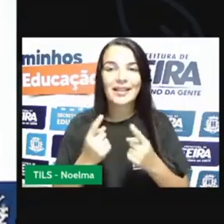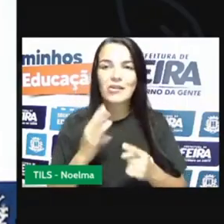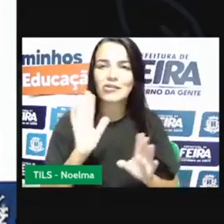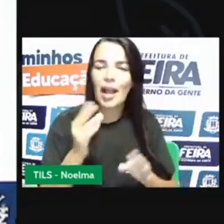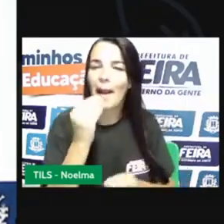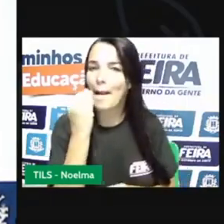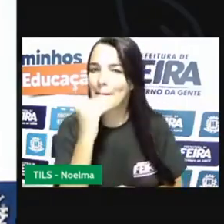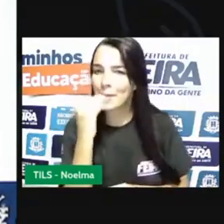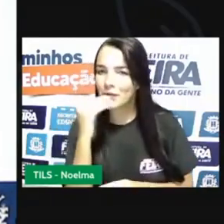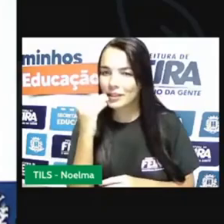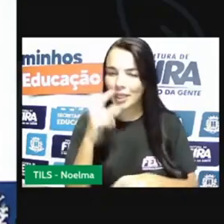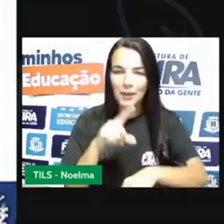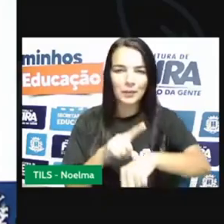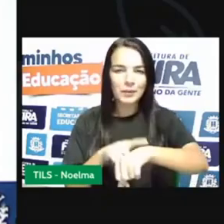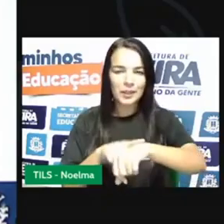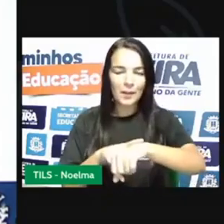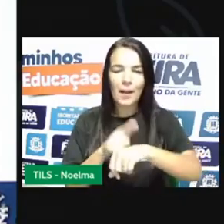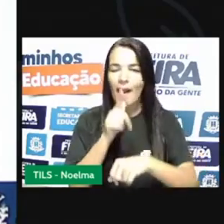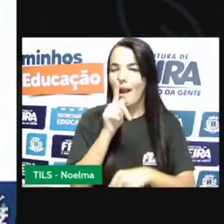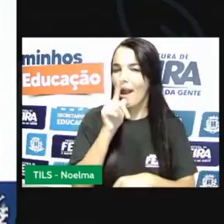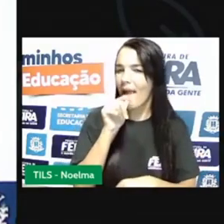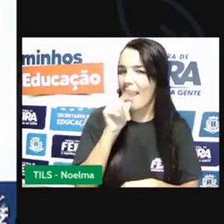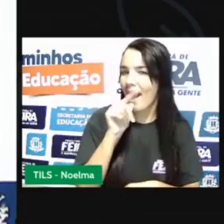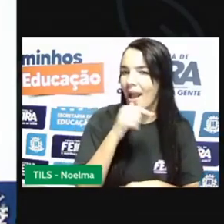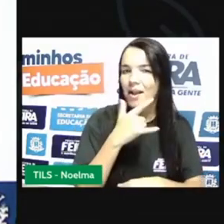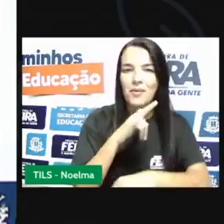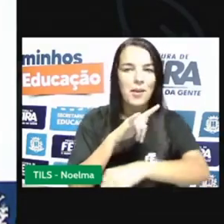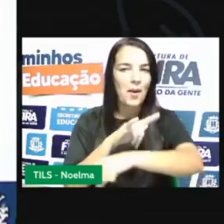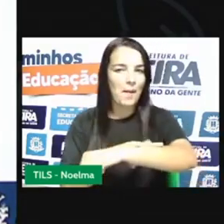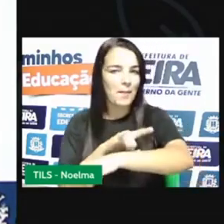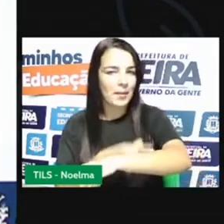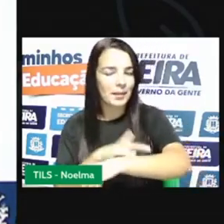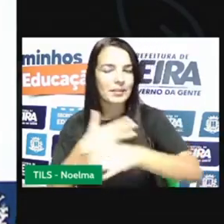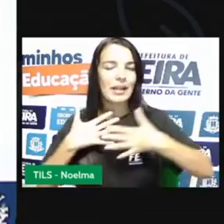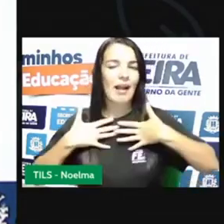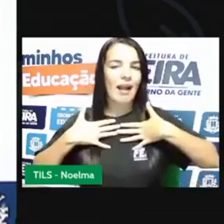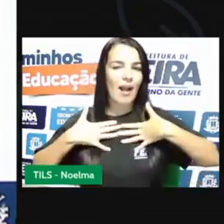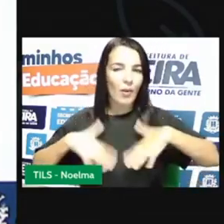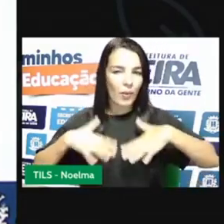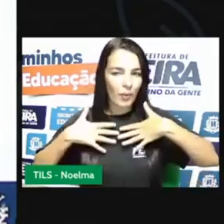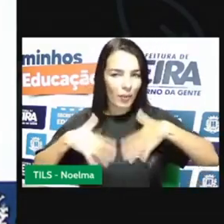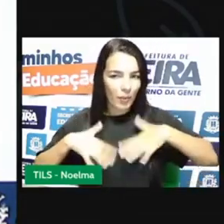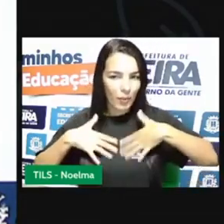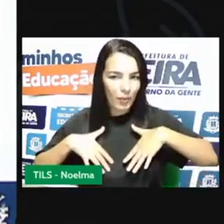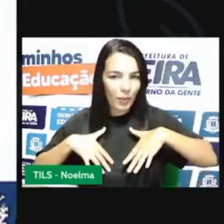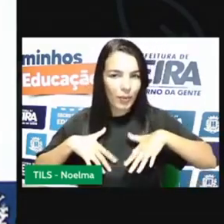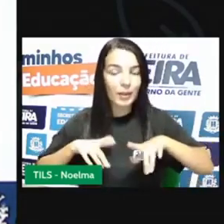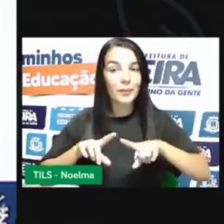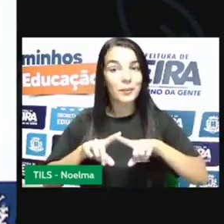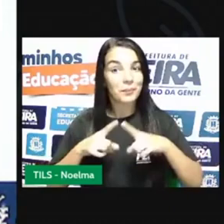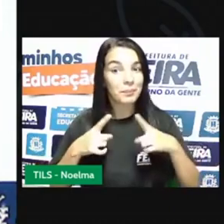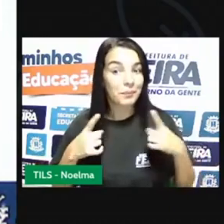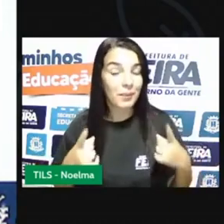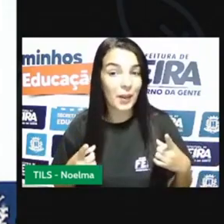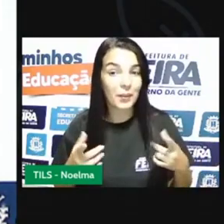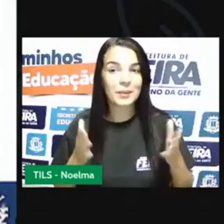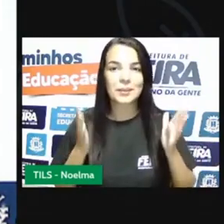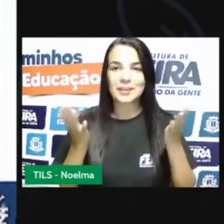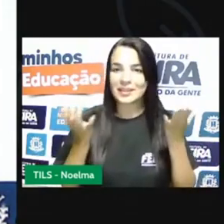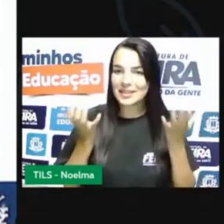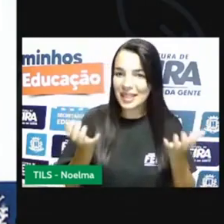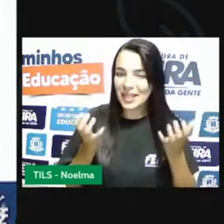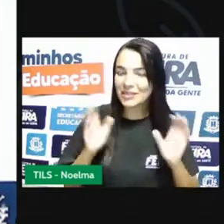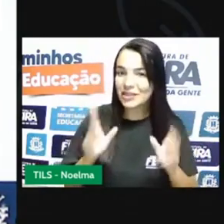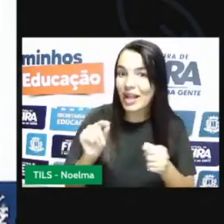Aproveitaram esse tempo para tomar aquela água, ir ao banheiro, descansaram um pouquinho? Pois é, espero que já tenham